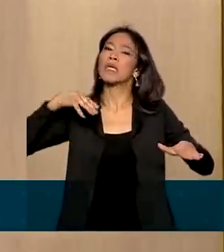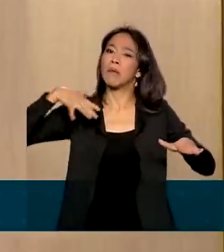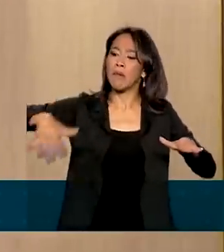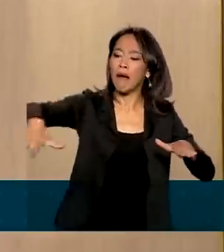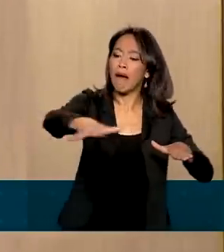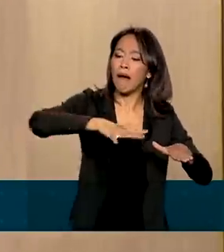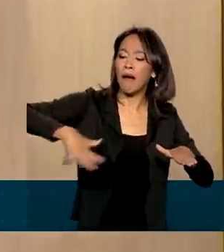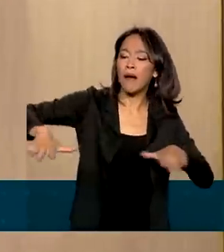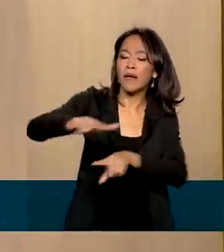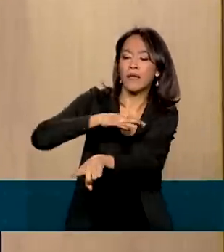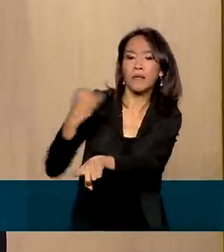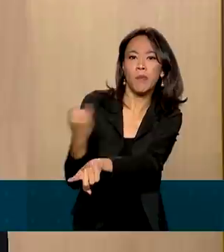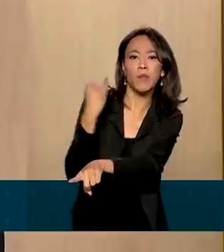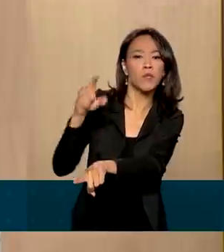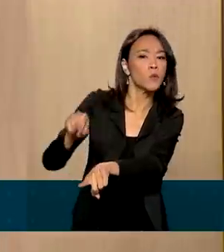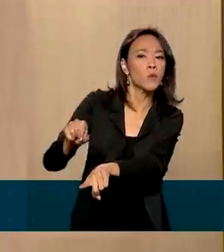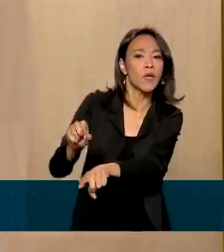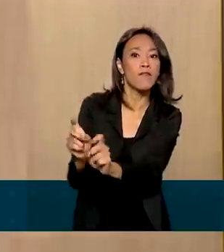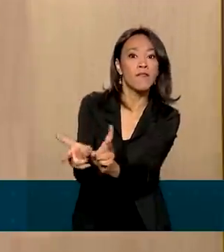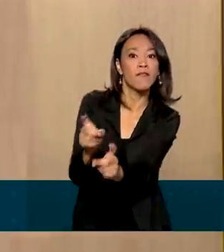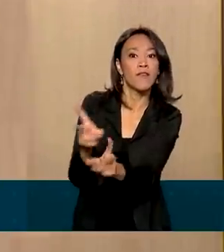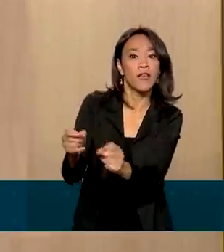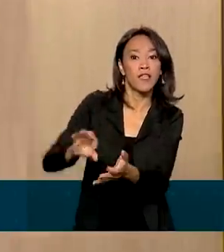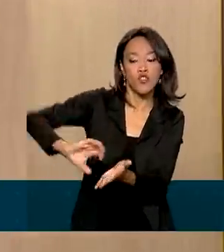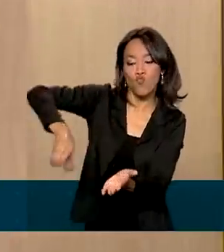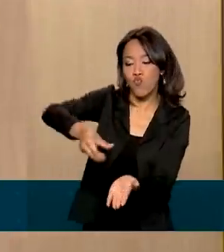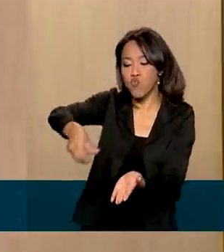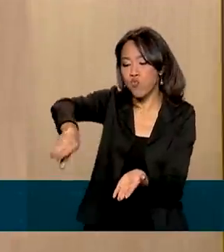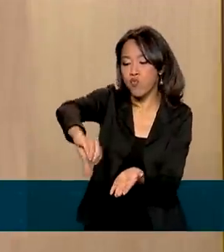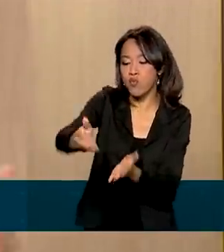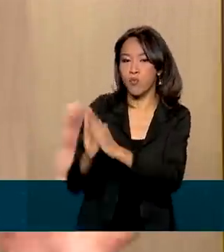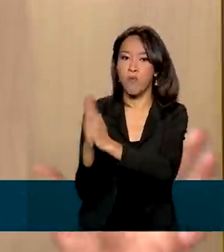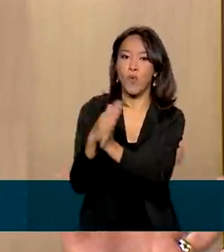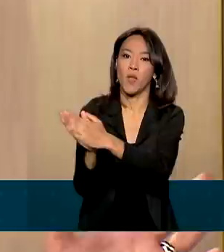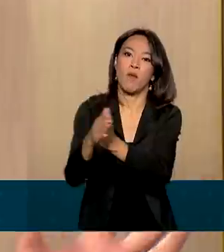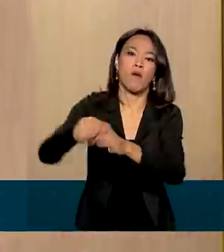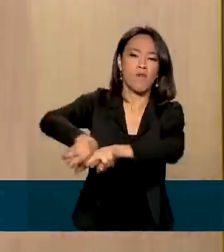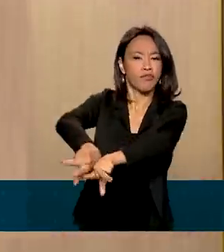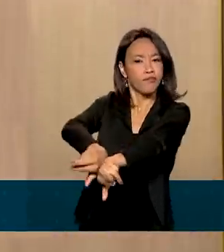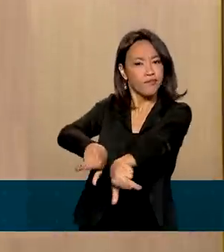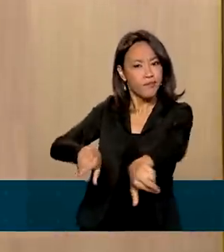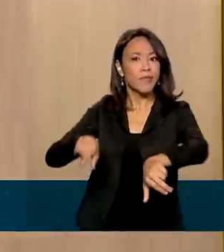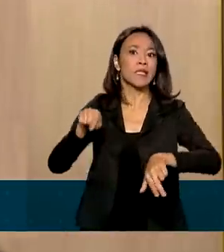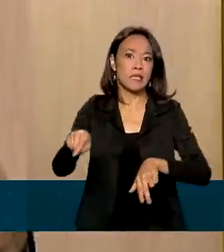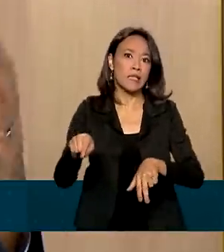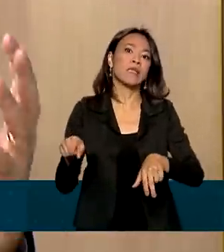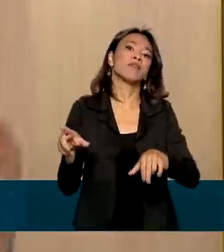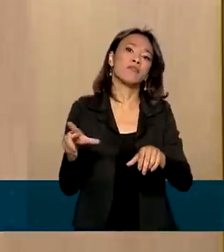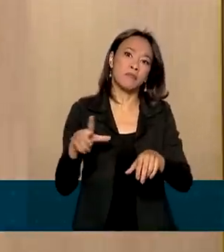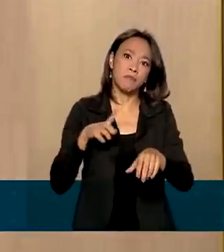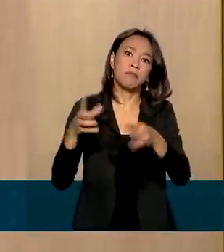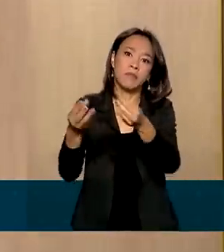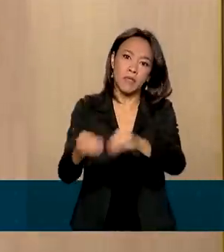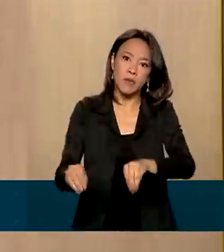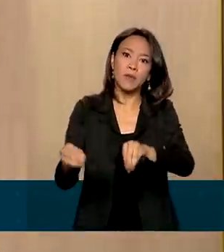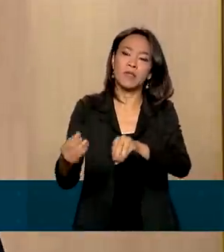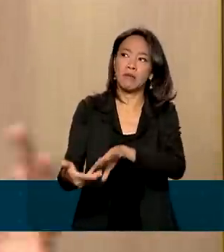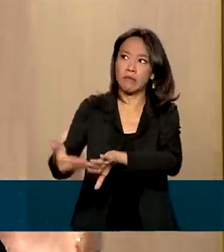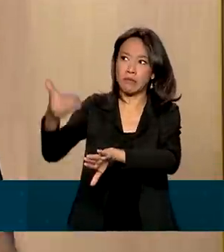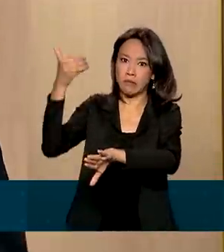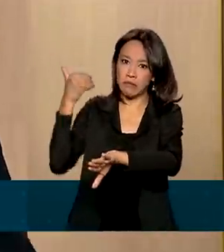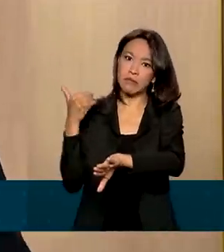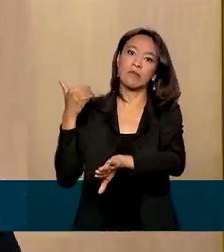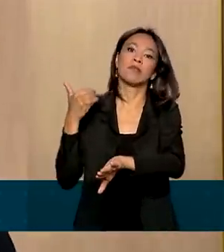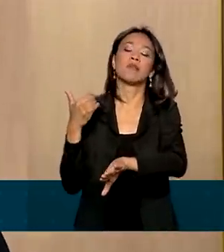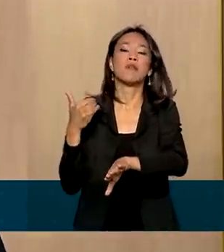ser a minha também que o setor de brinquedos e sofreu muito como nós sabemos com abertura da economia 20 anos atrás 30 anos atrás